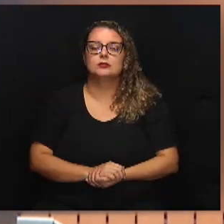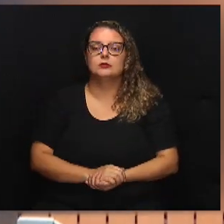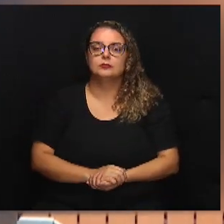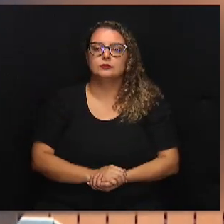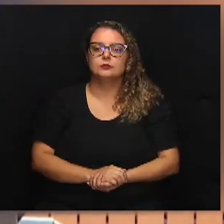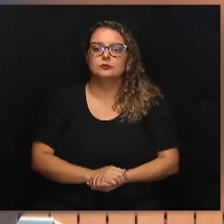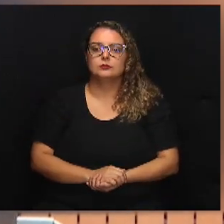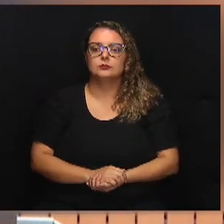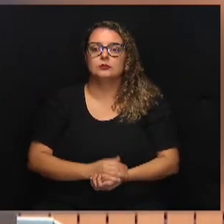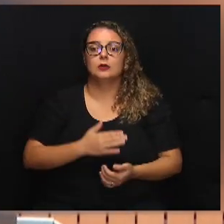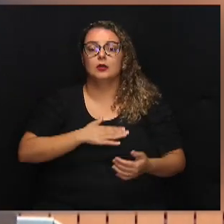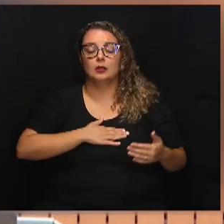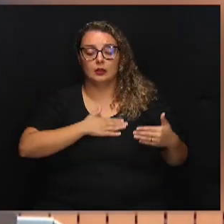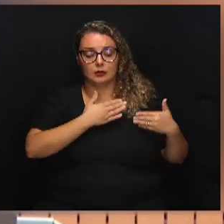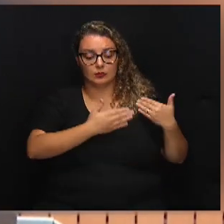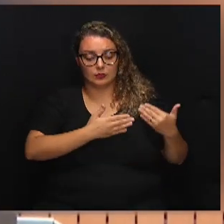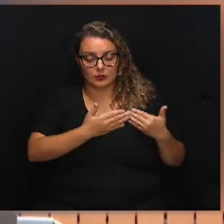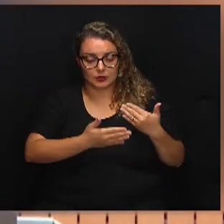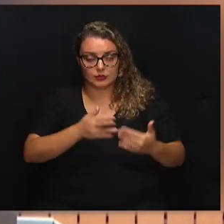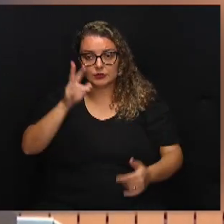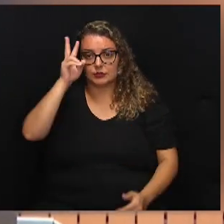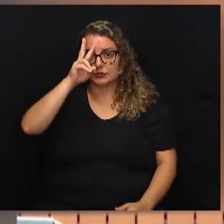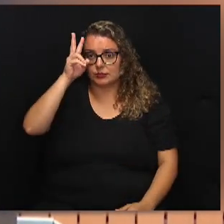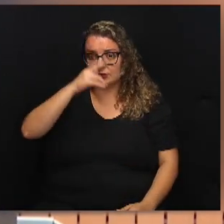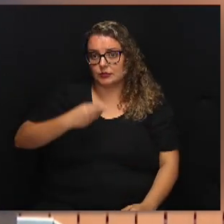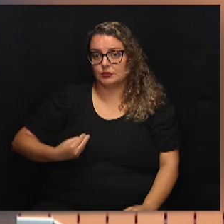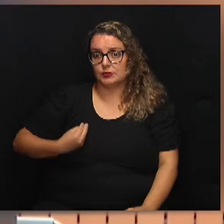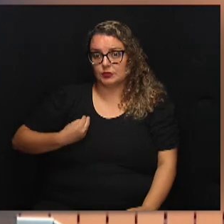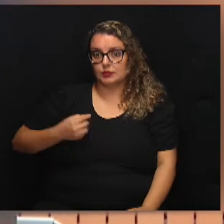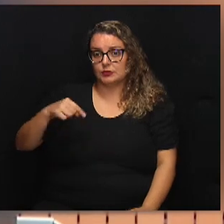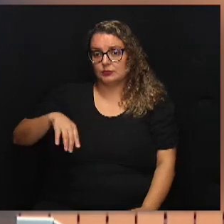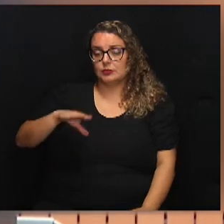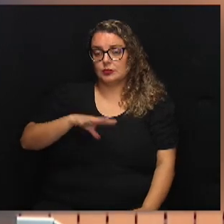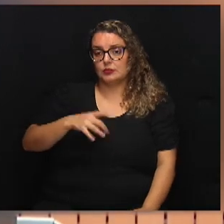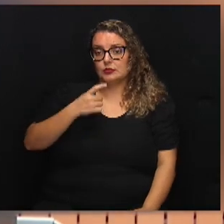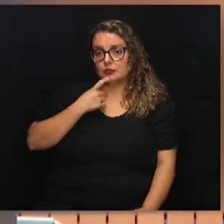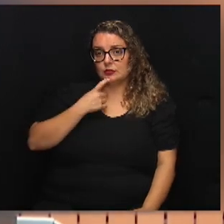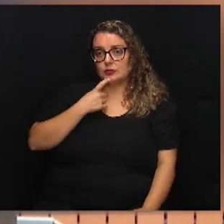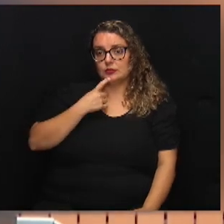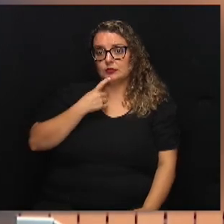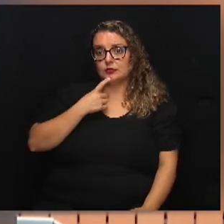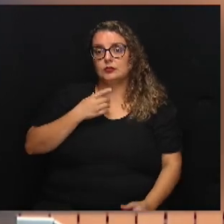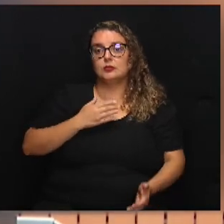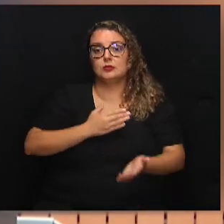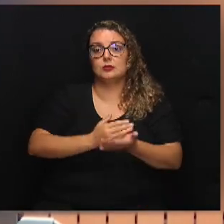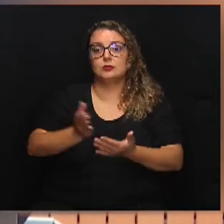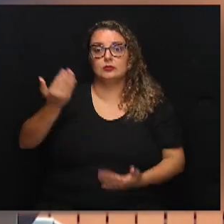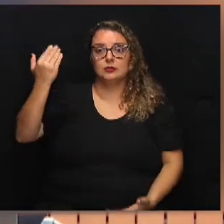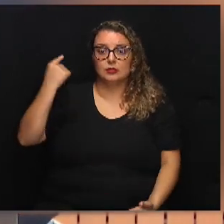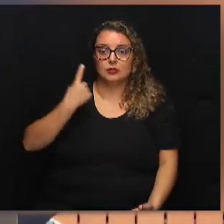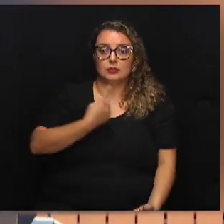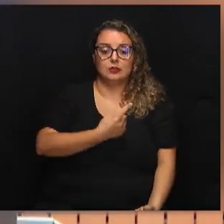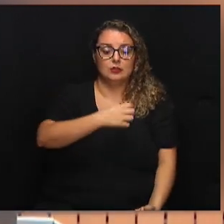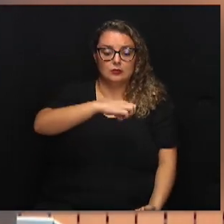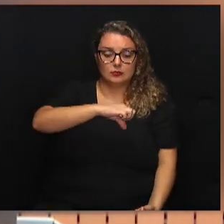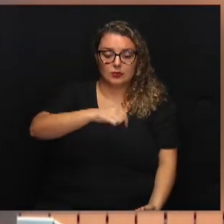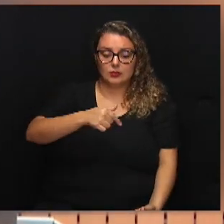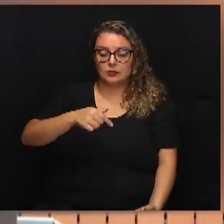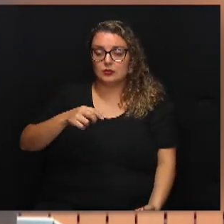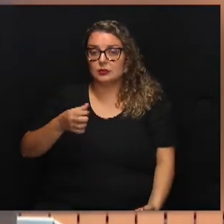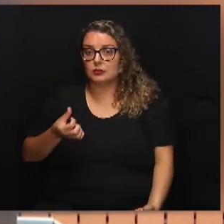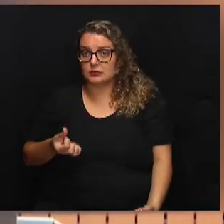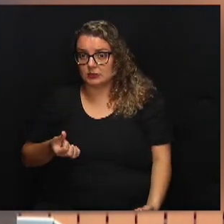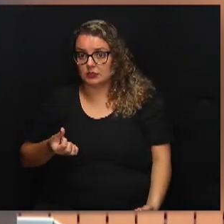A minha trajetória por esta cidade de Campinas tem início lá em